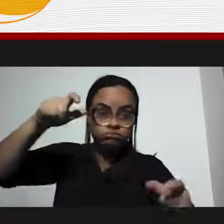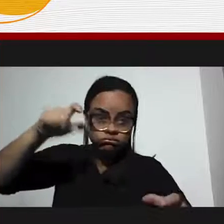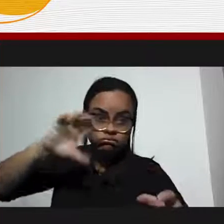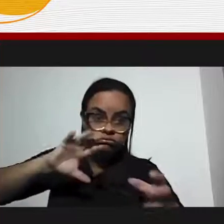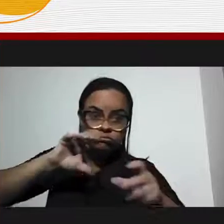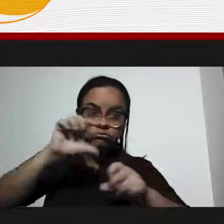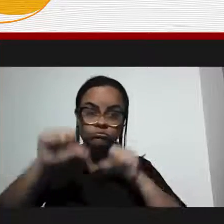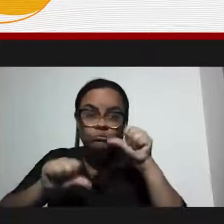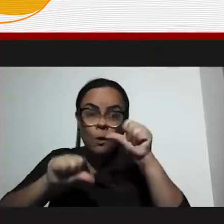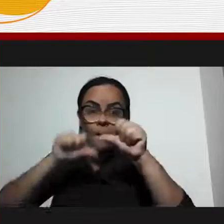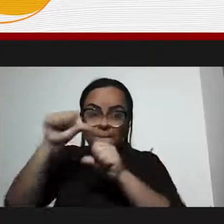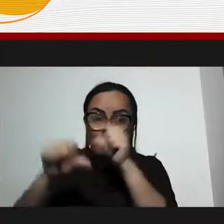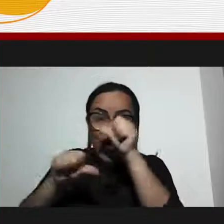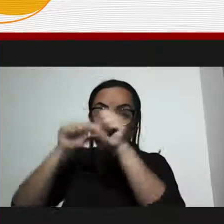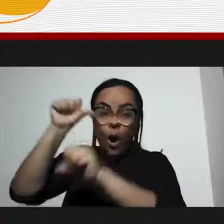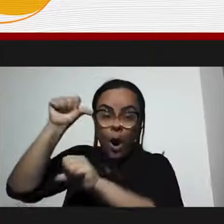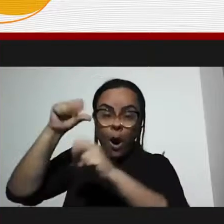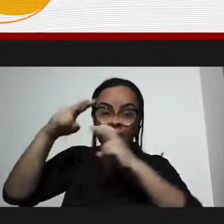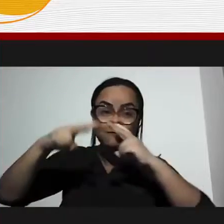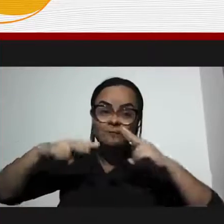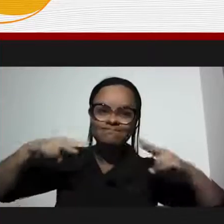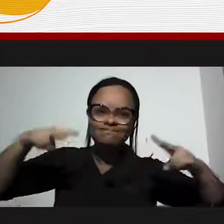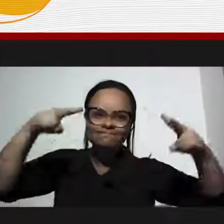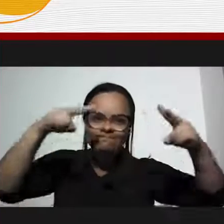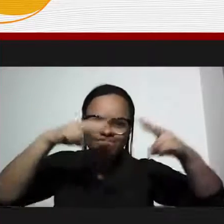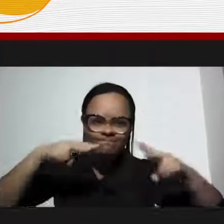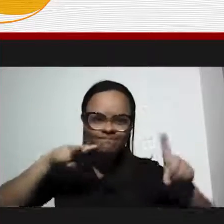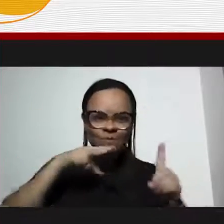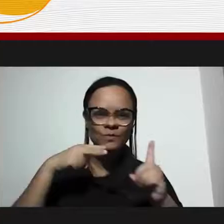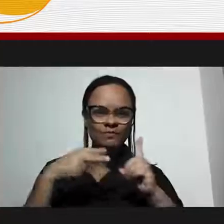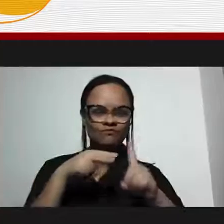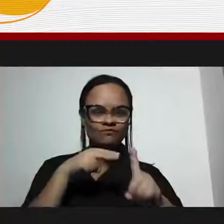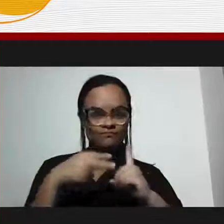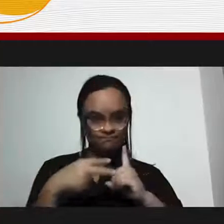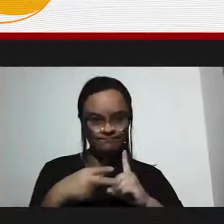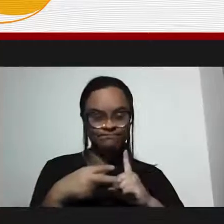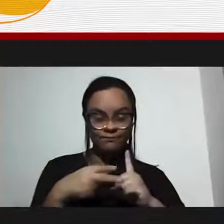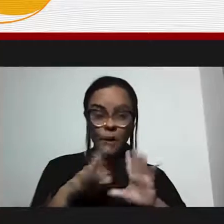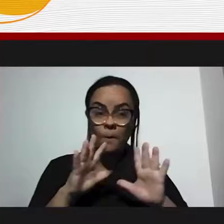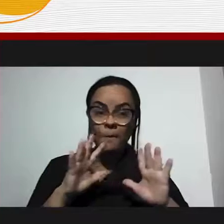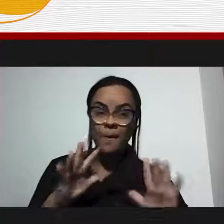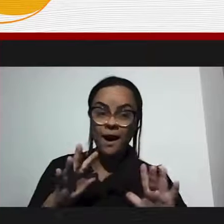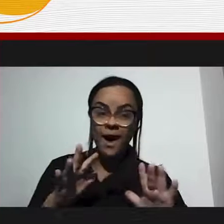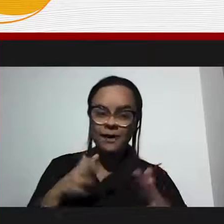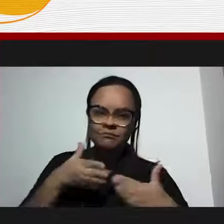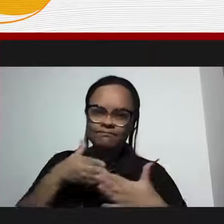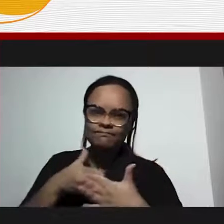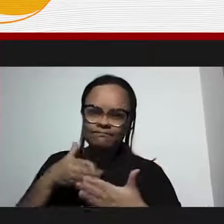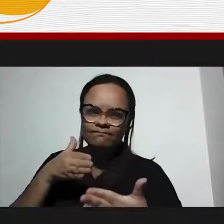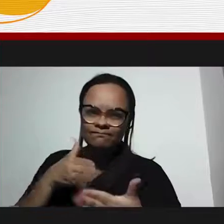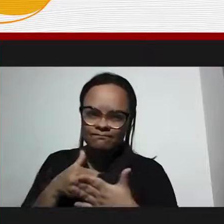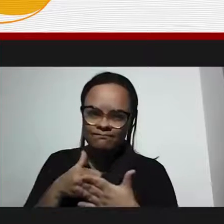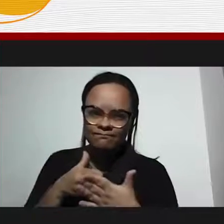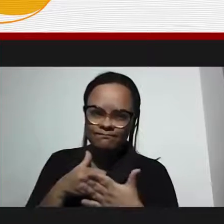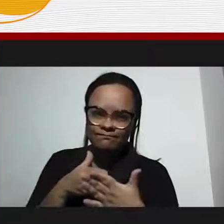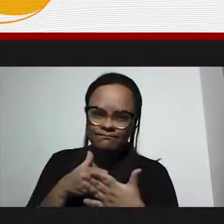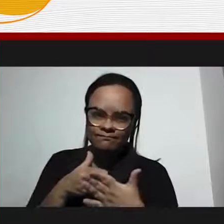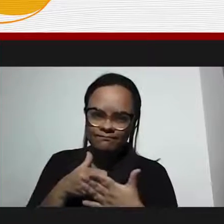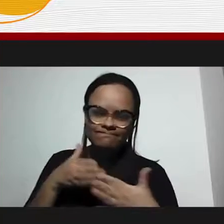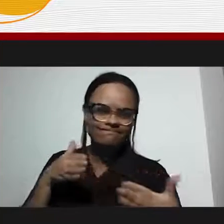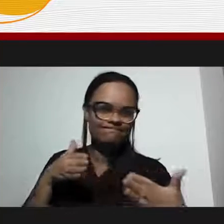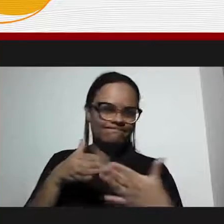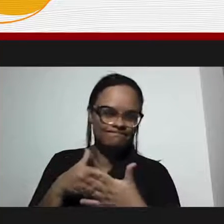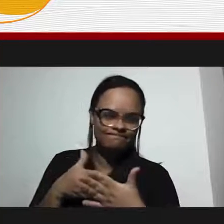ele foi tendo visibilidade, mas as principais dificuldades, respondendo a tua pergunta, foi